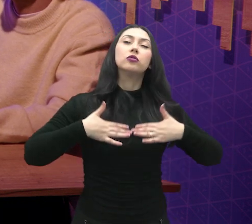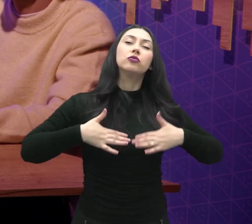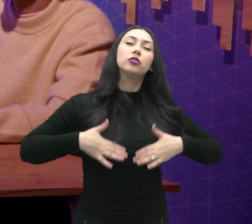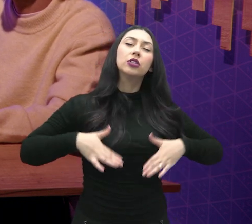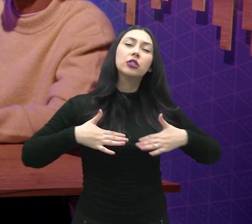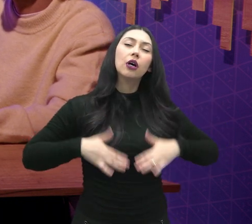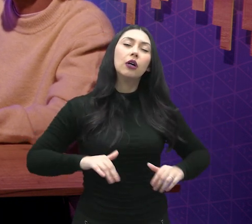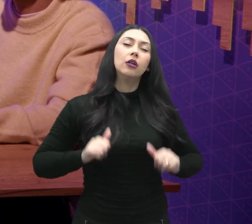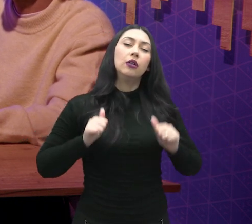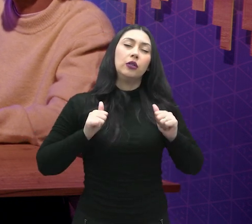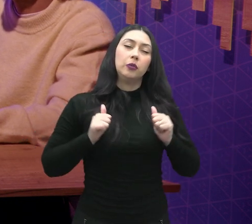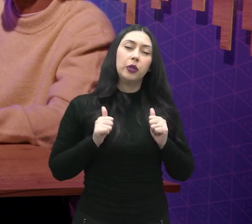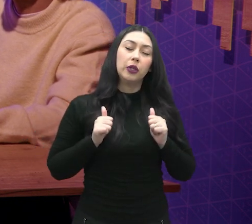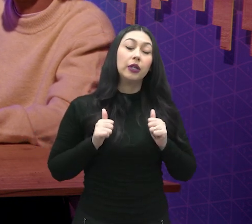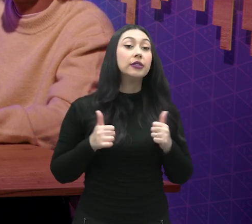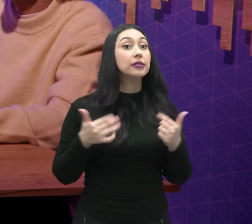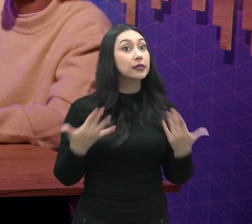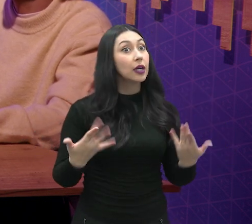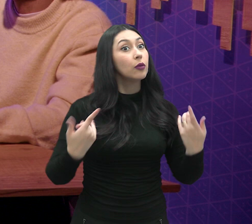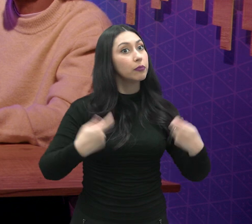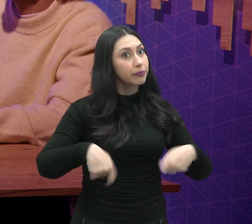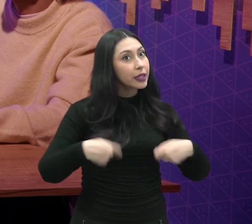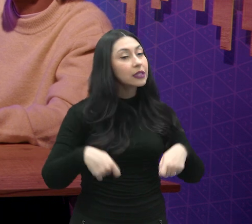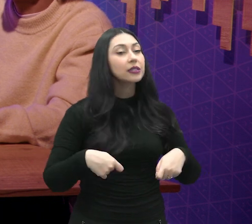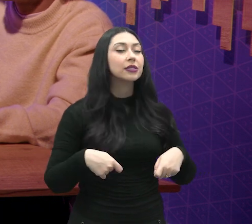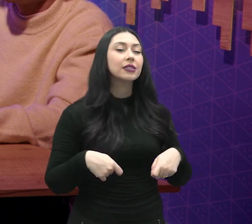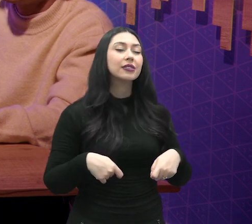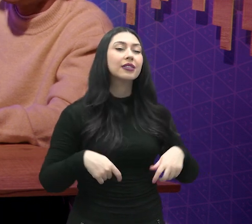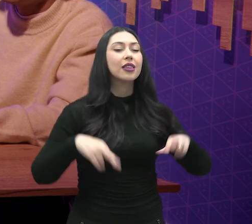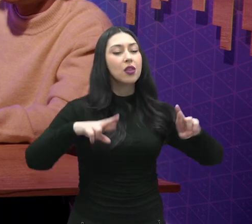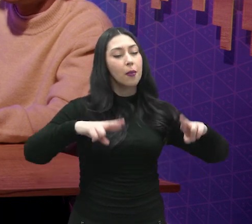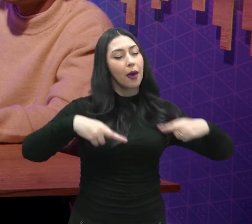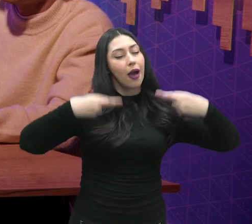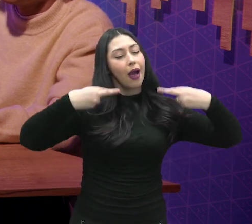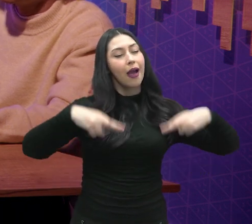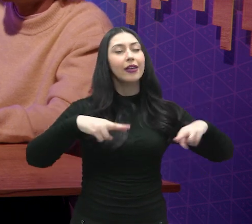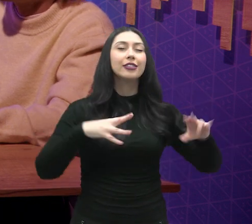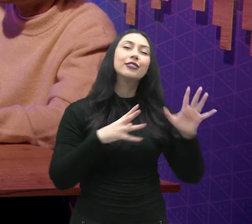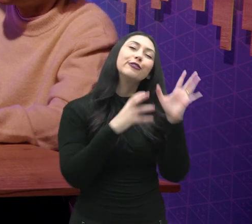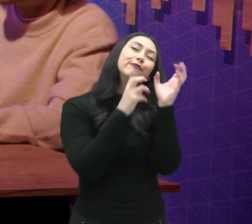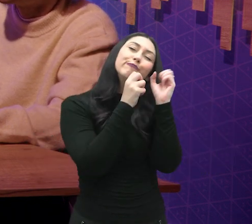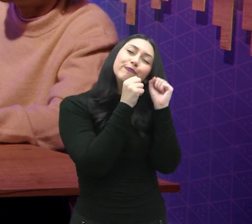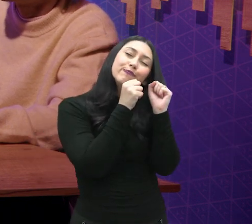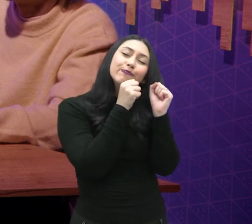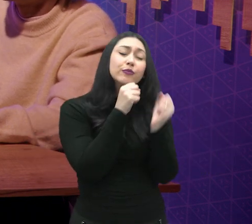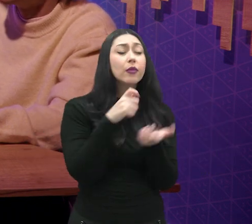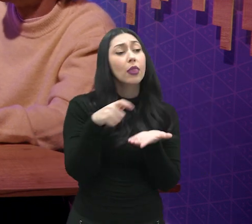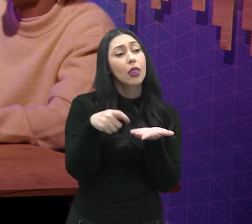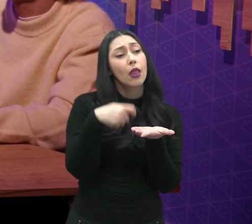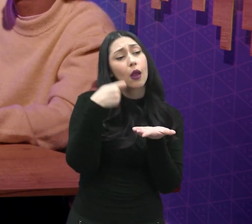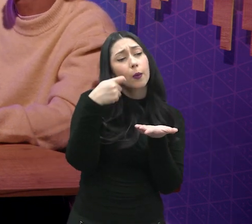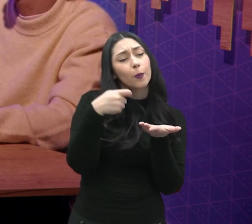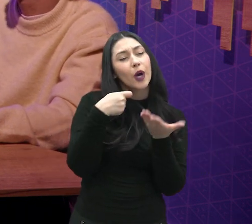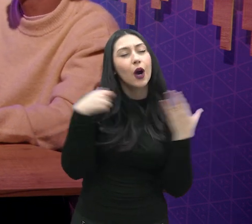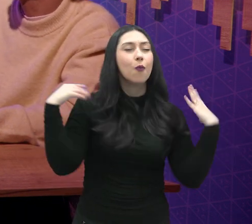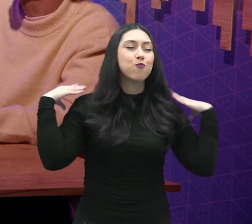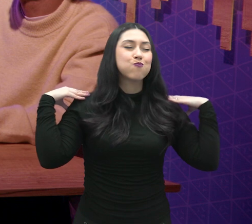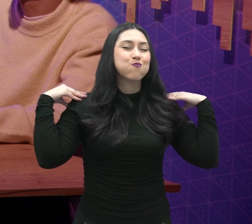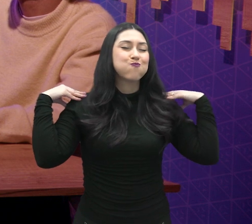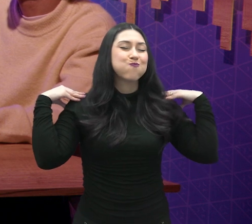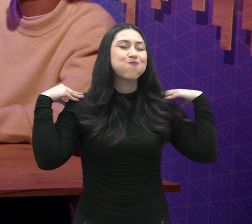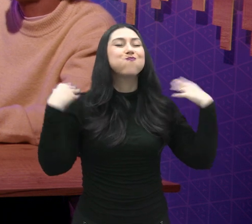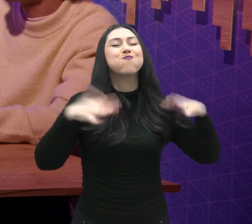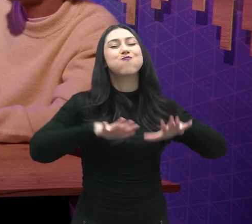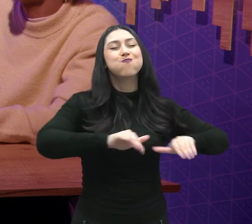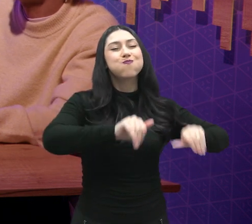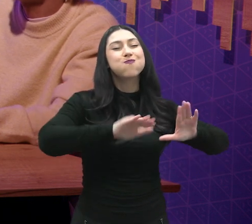ser um descanso físico que é passivo. Então, essas pessoas realmente precisam deitar numa rede, dormir, comer,